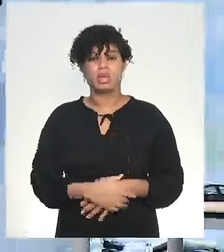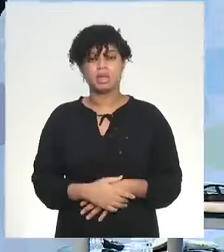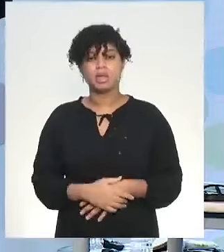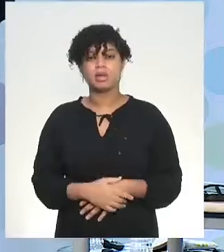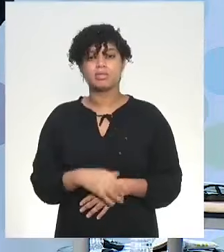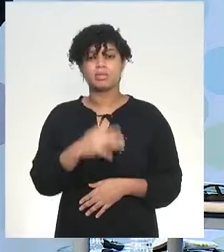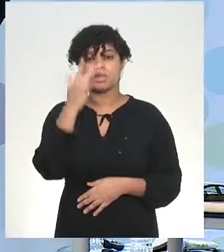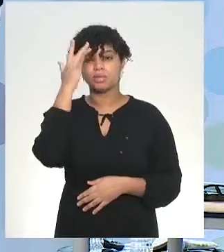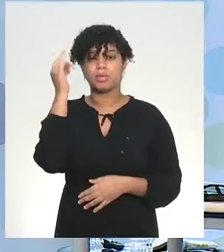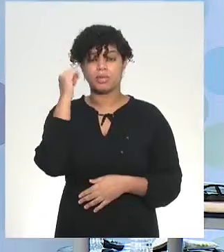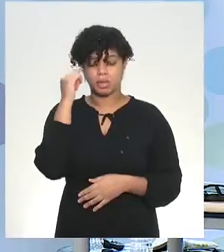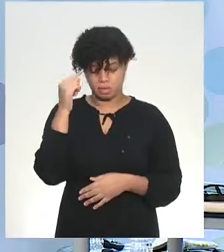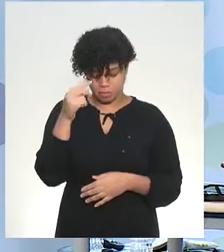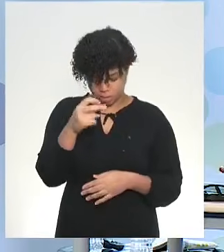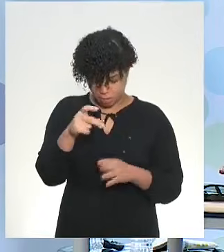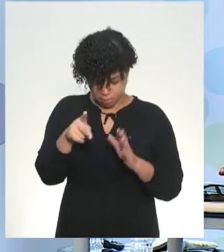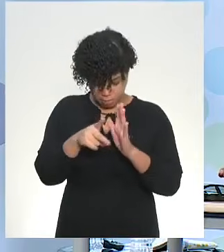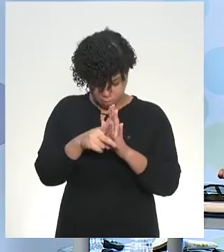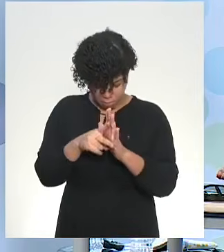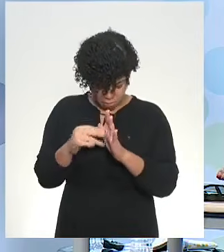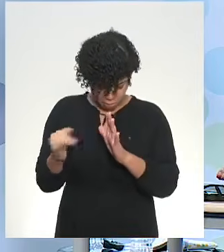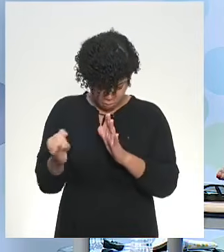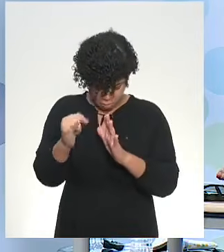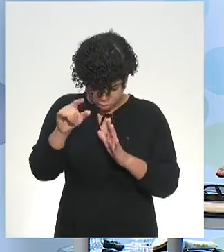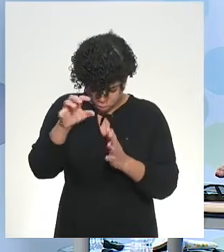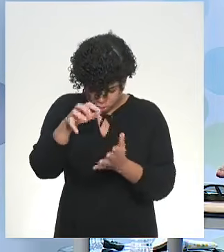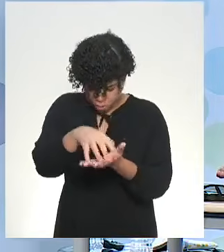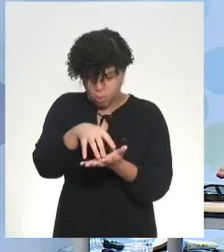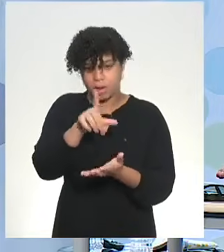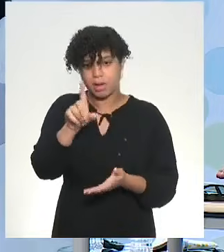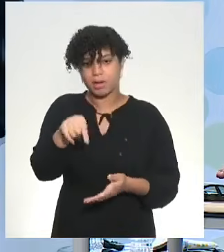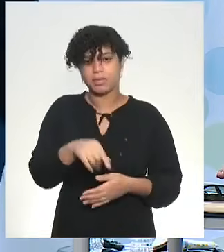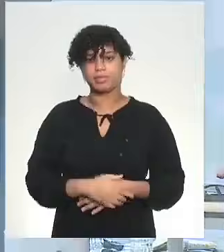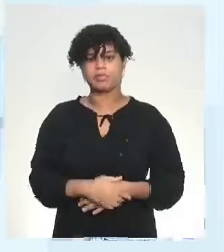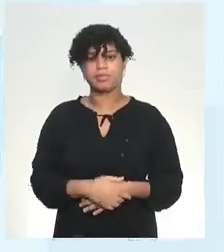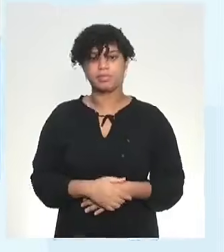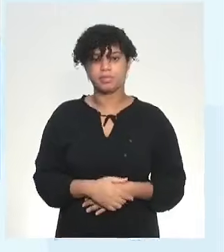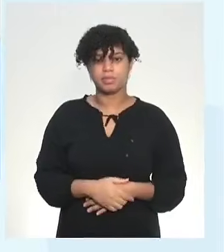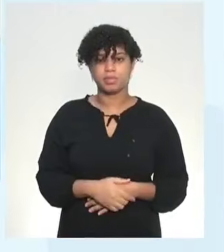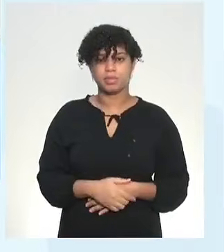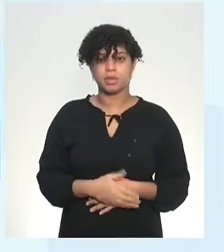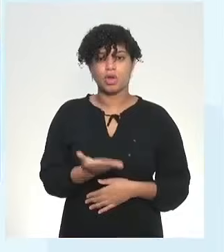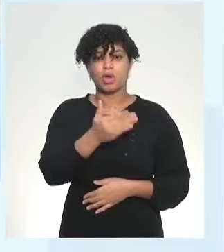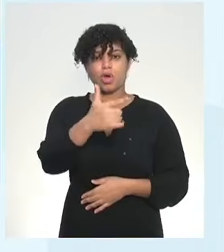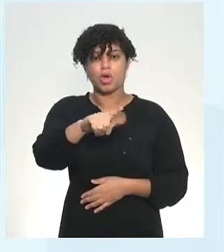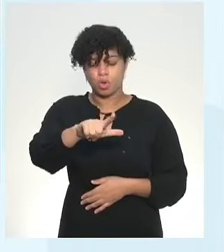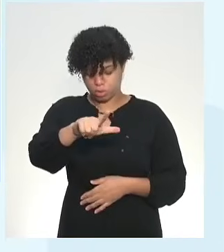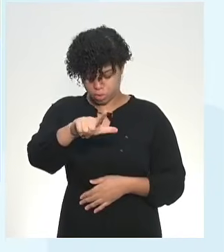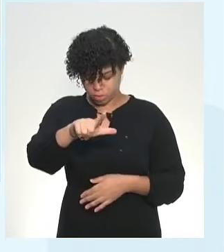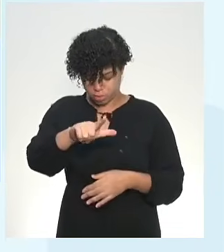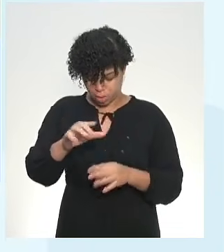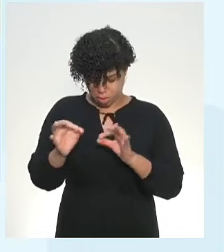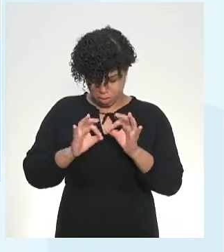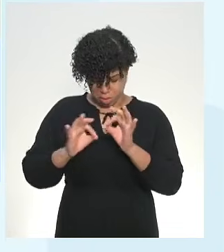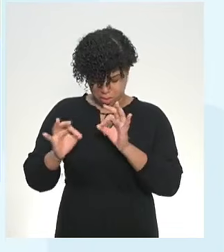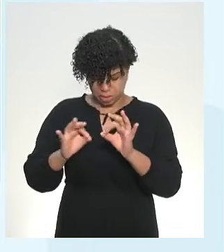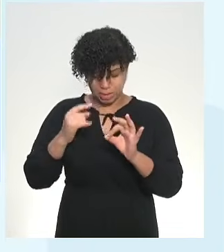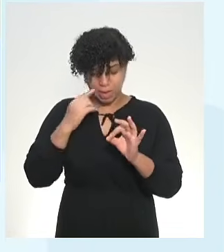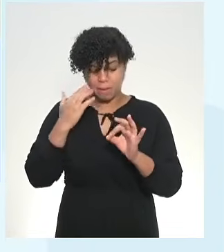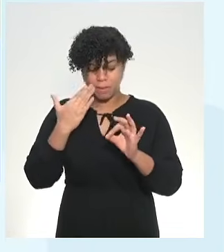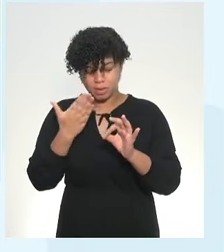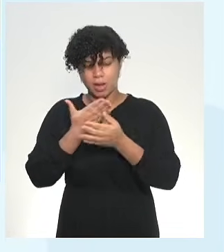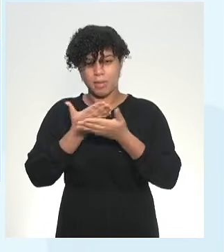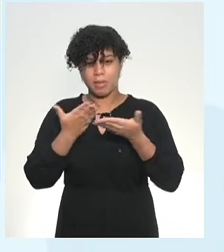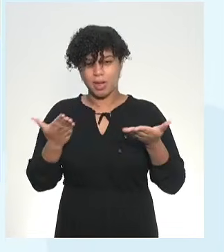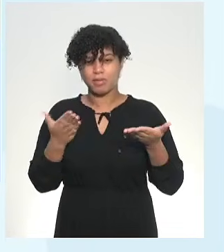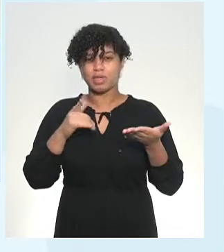regiões metropolitanas. Vamos lá para a próxima tela. E aí nós temos aglomerados urbanos, né, que aí consiste